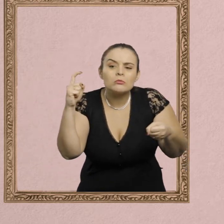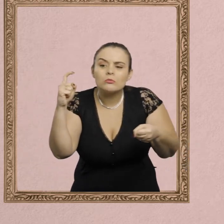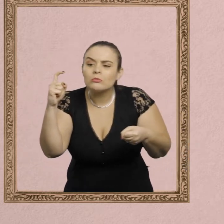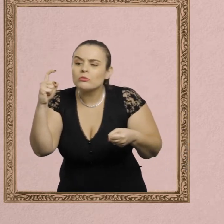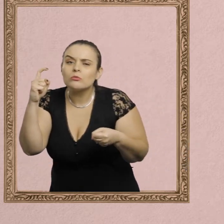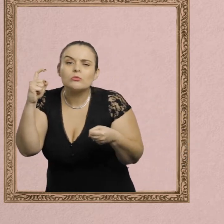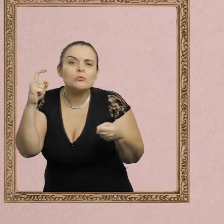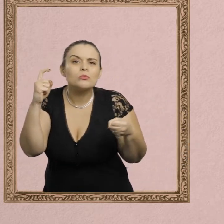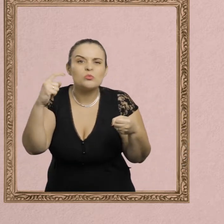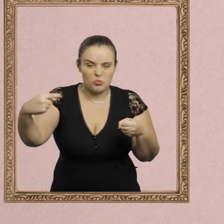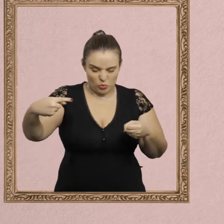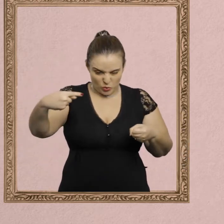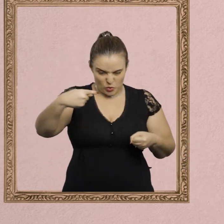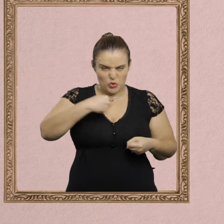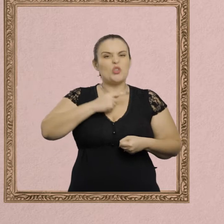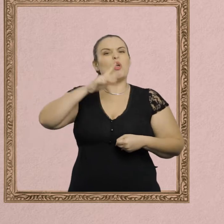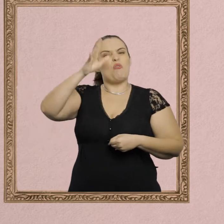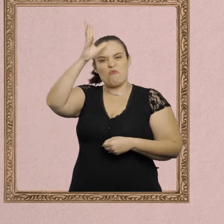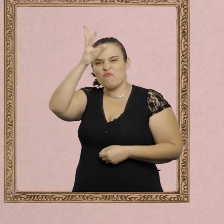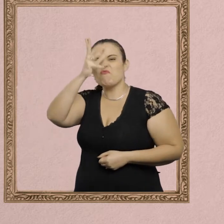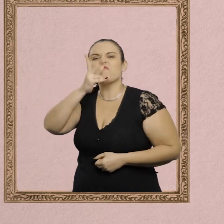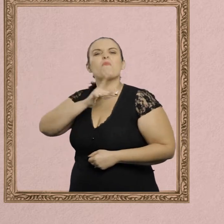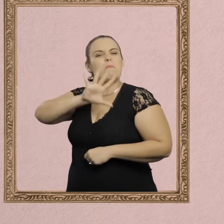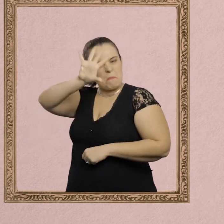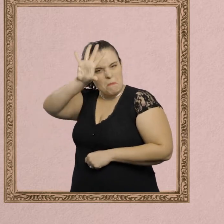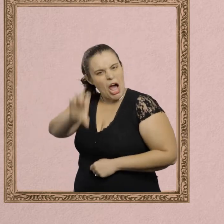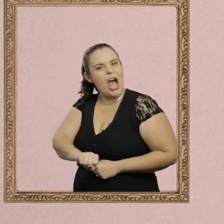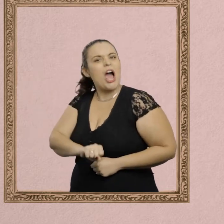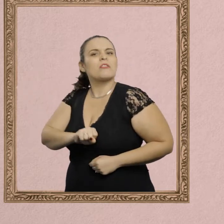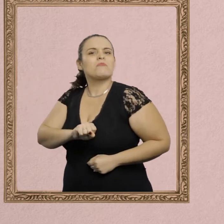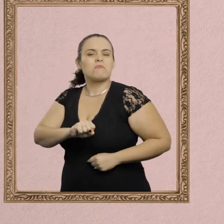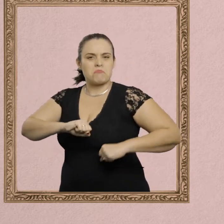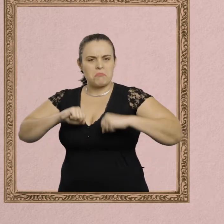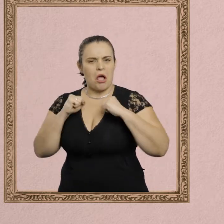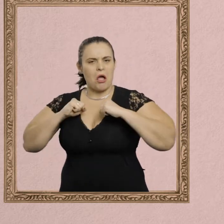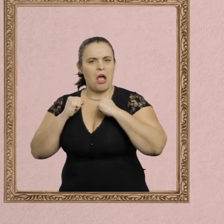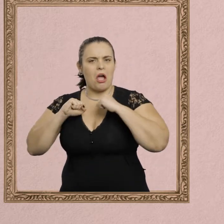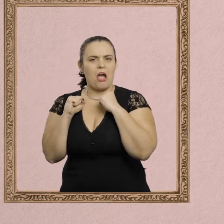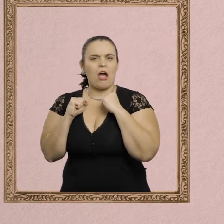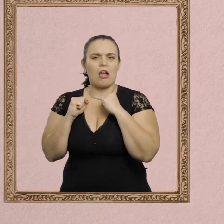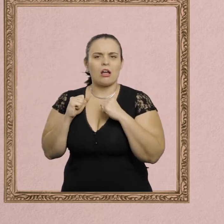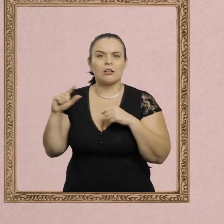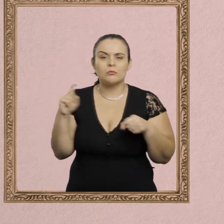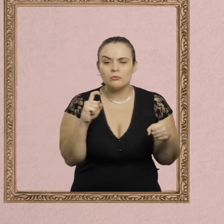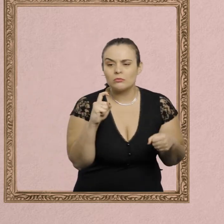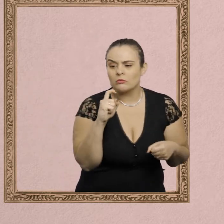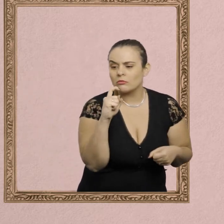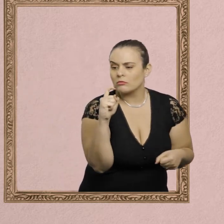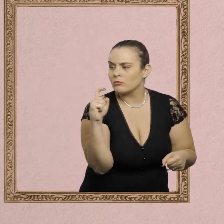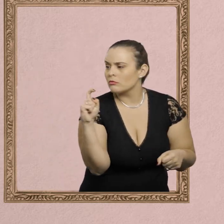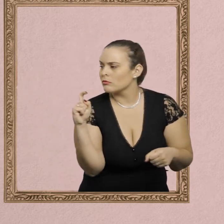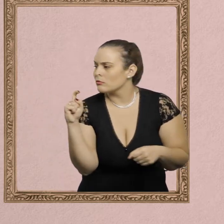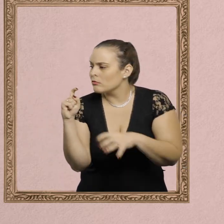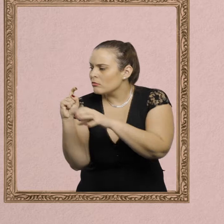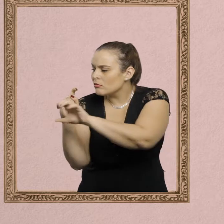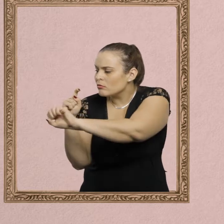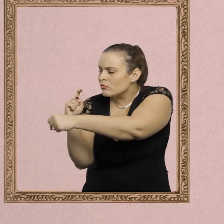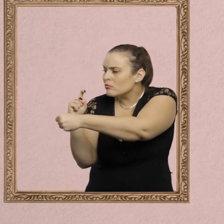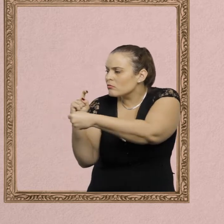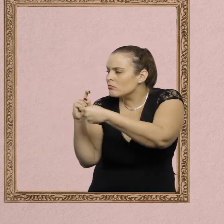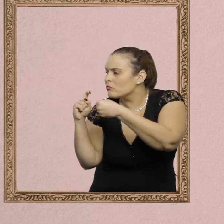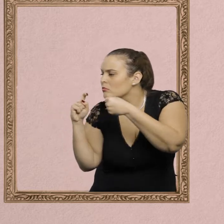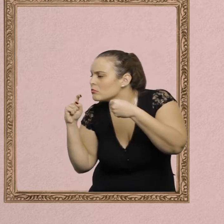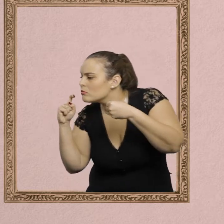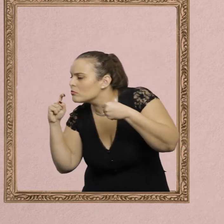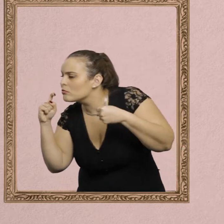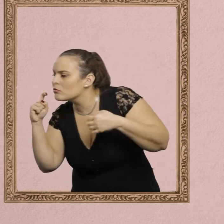gritou: Eu mesmo vou pegar esse frango! Capitão Gancho entrou na cabine e saiu sem